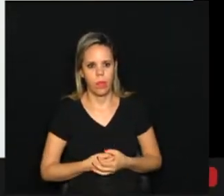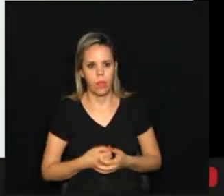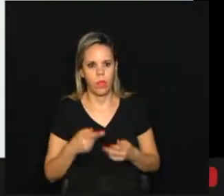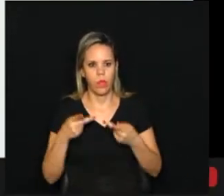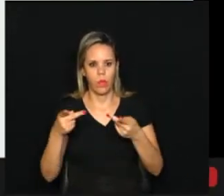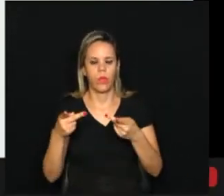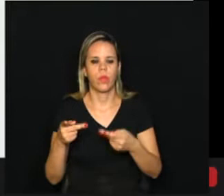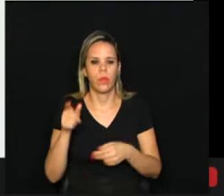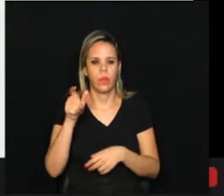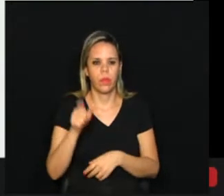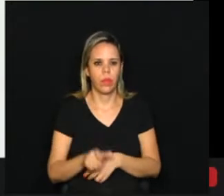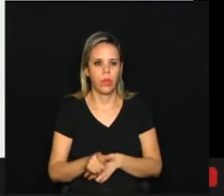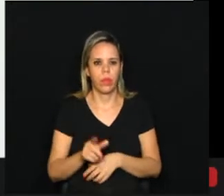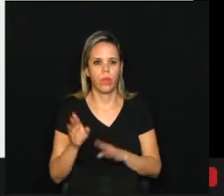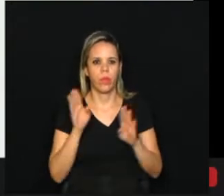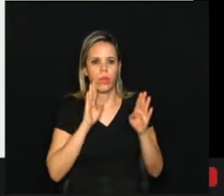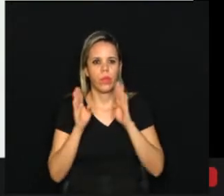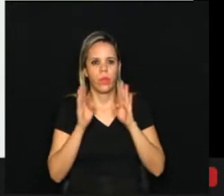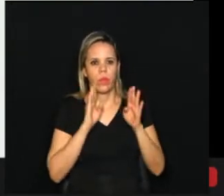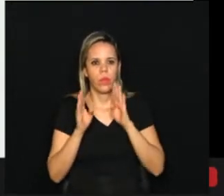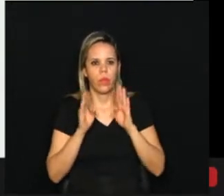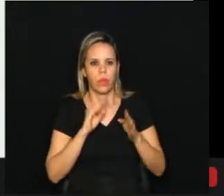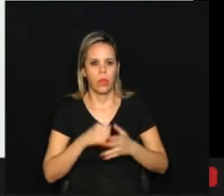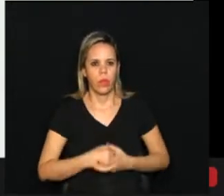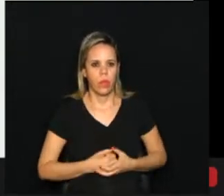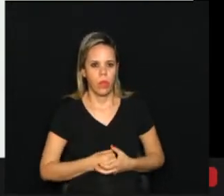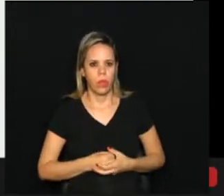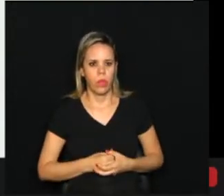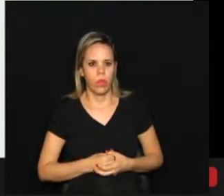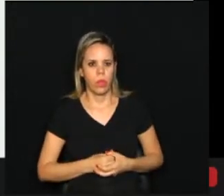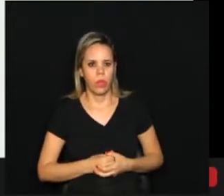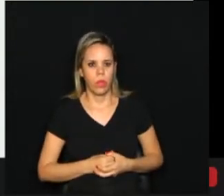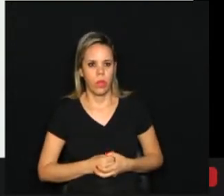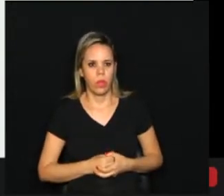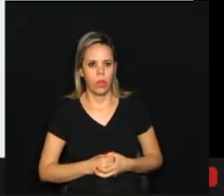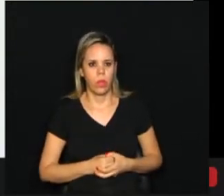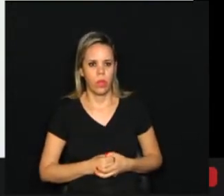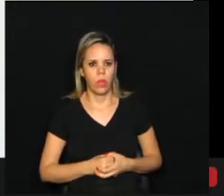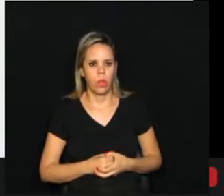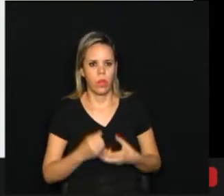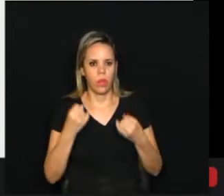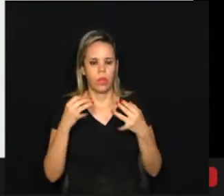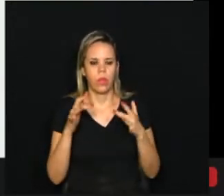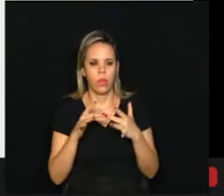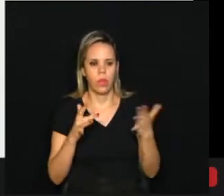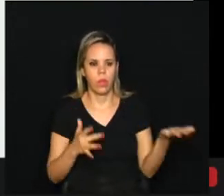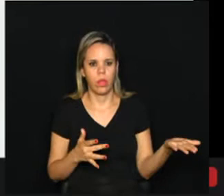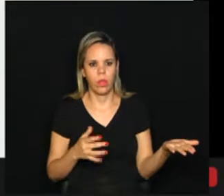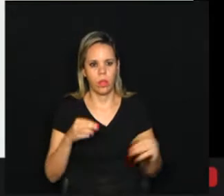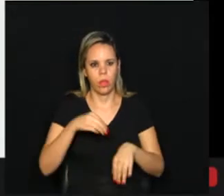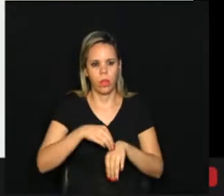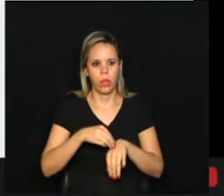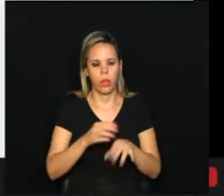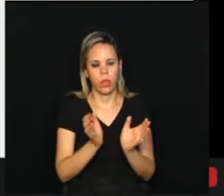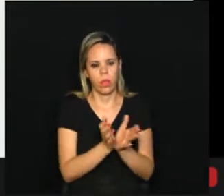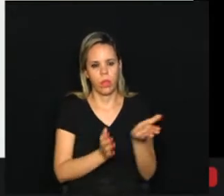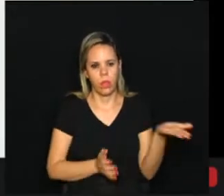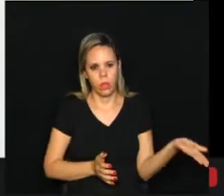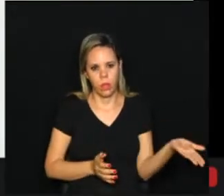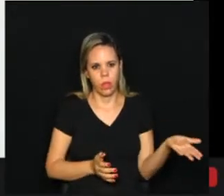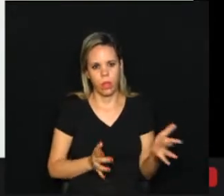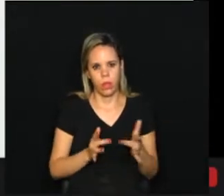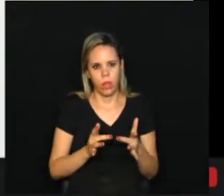por uma pessoa no Facebook e aí ela contactou, ela sendo membro da nossa comissão, ela